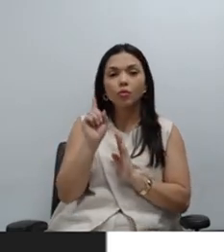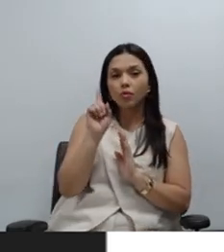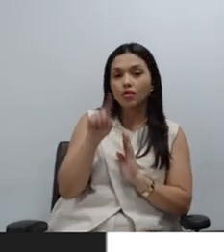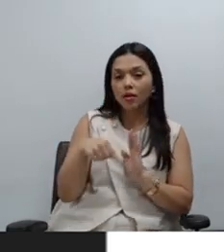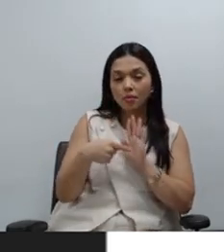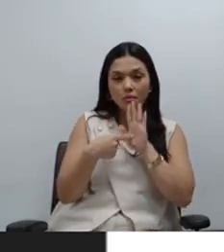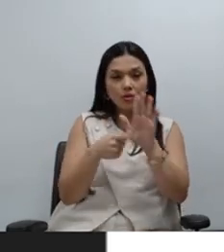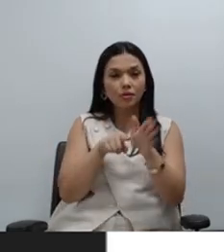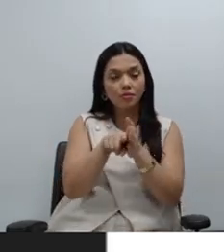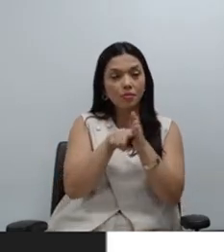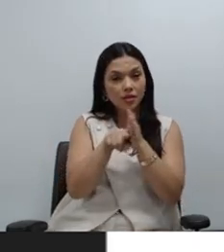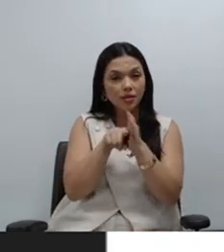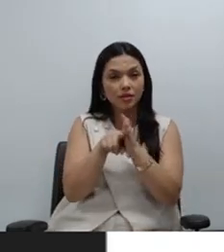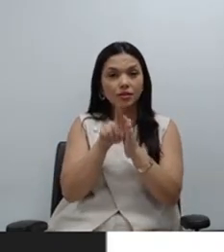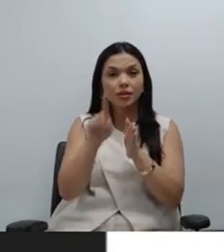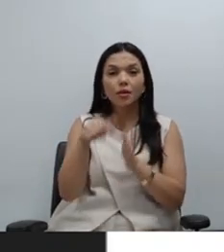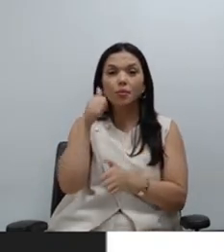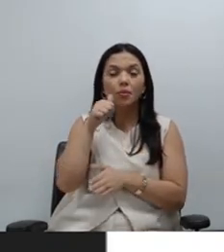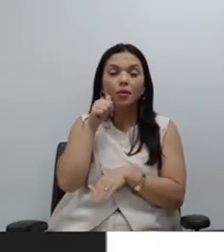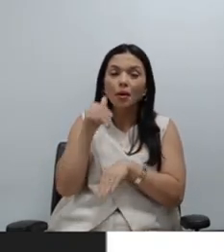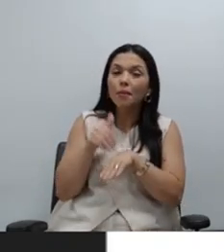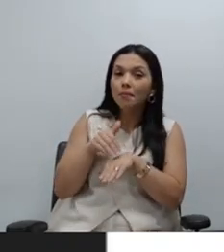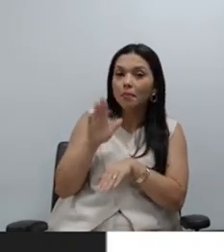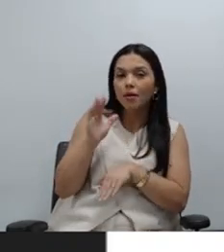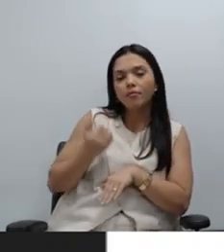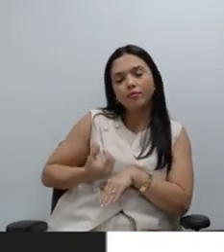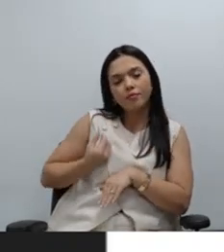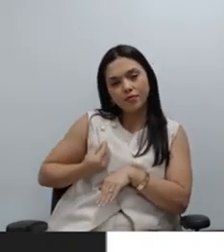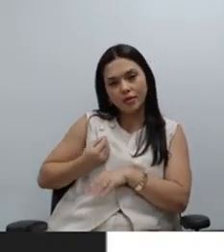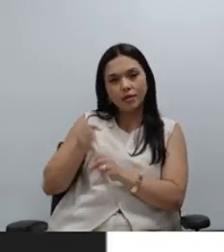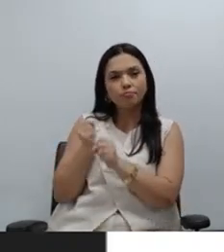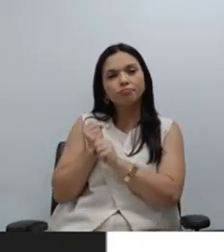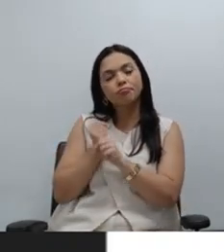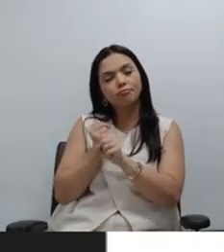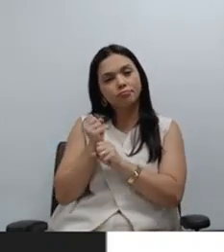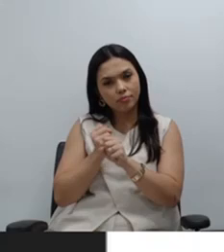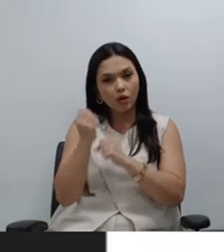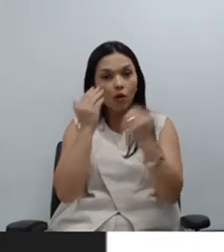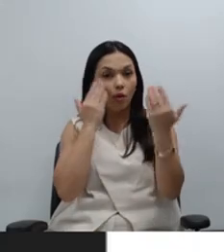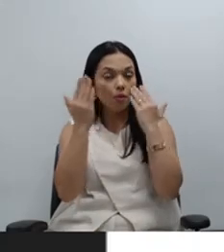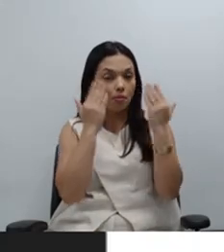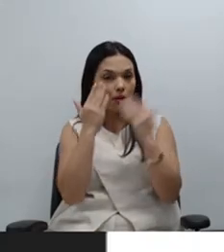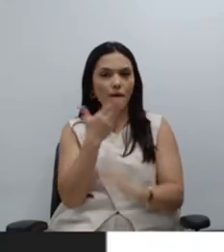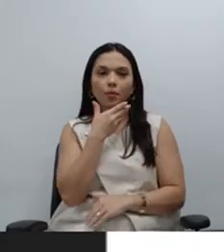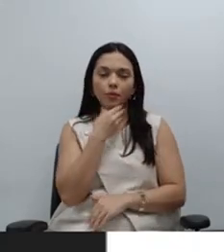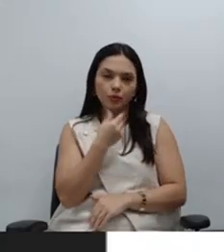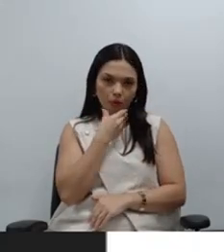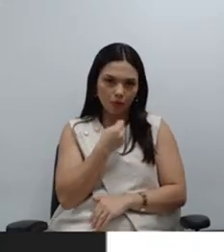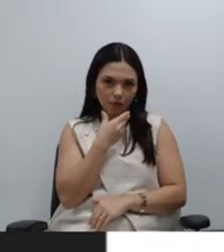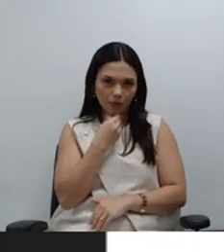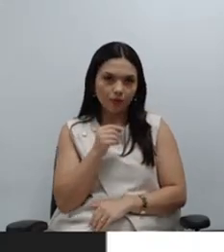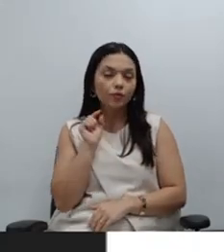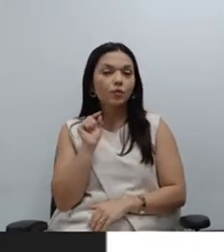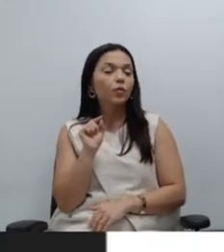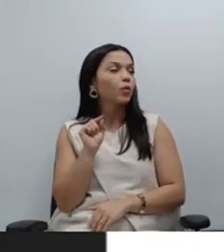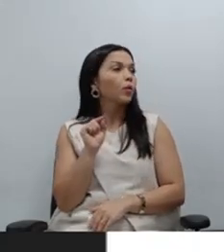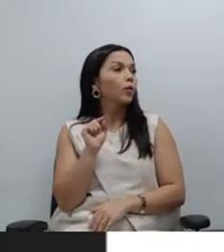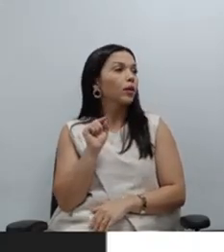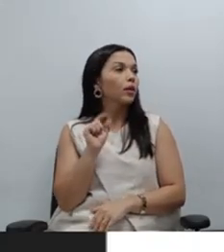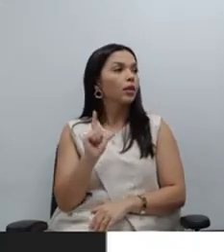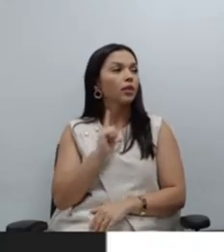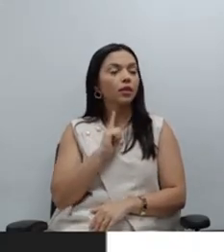que as mulheres apresentam maiores expectativas de vida se comparadas aos homens, o que as coloca